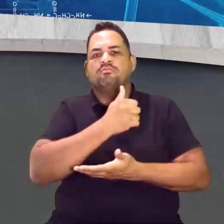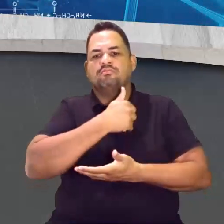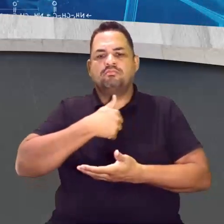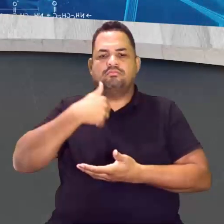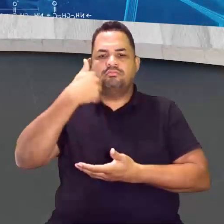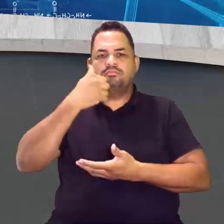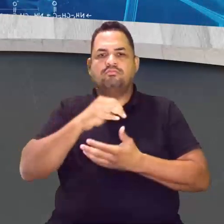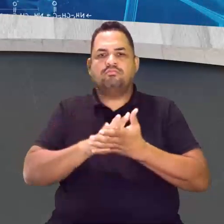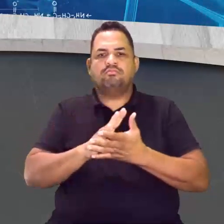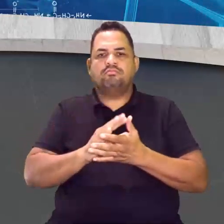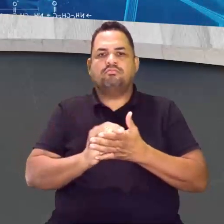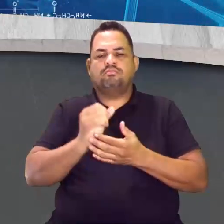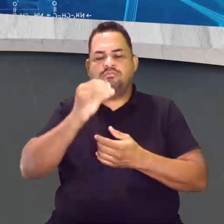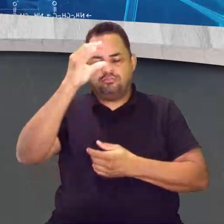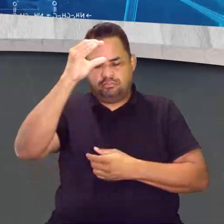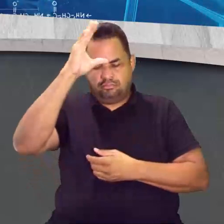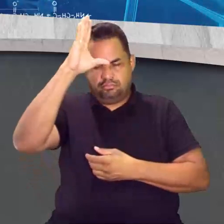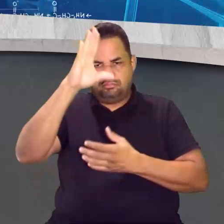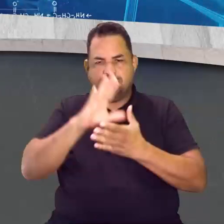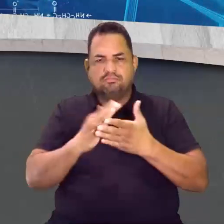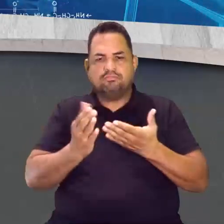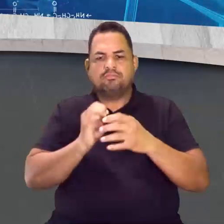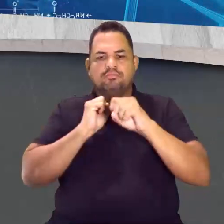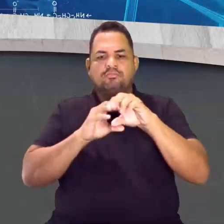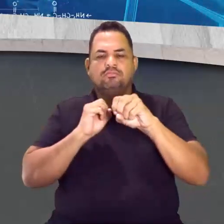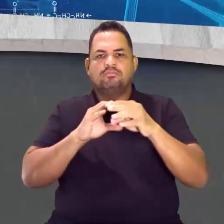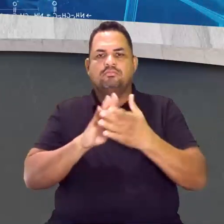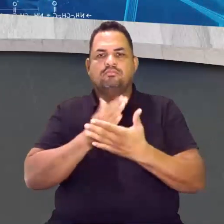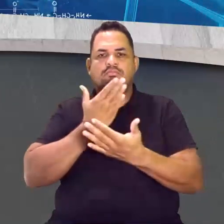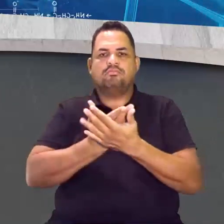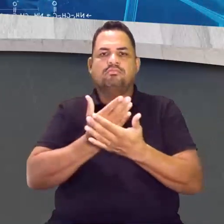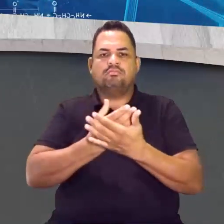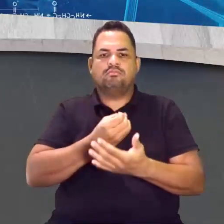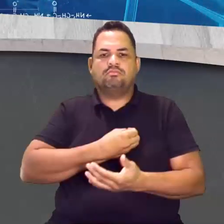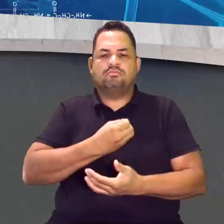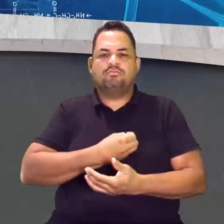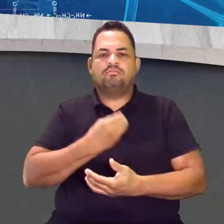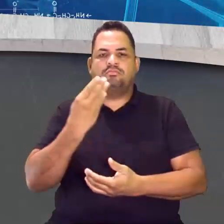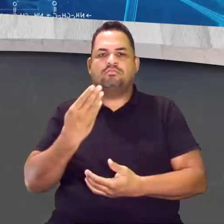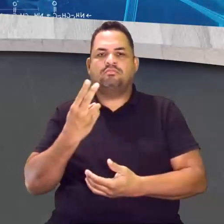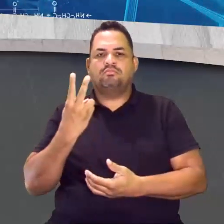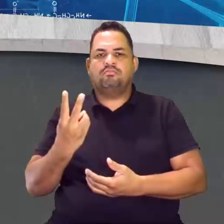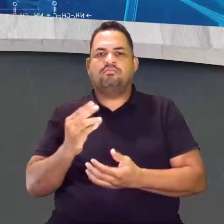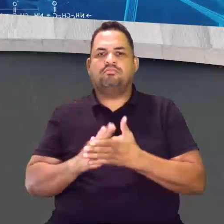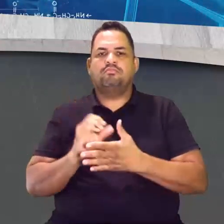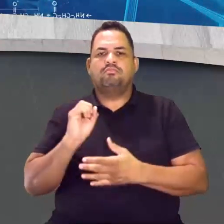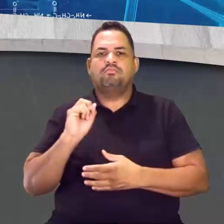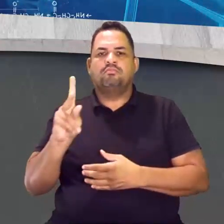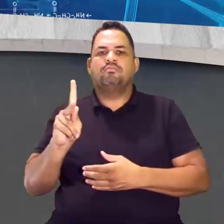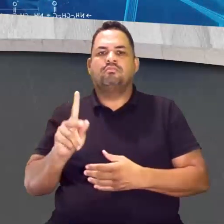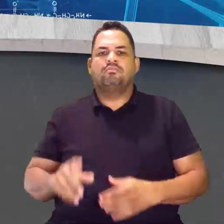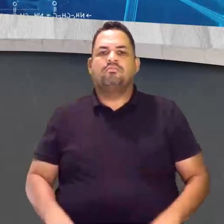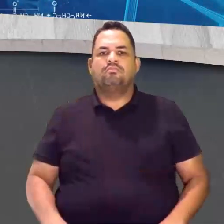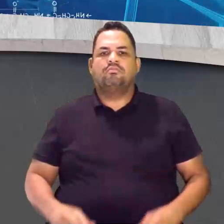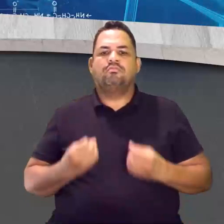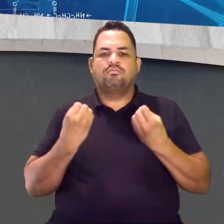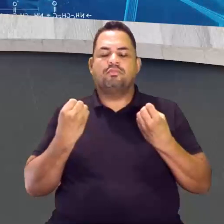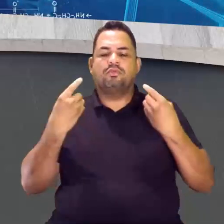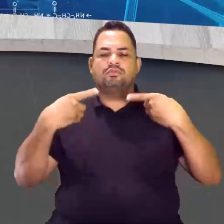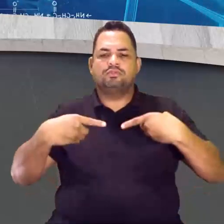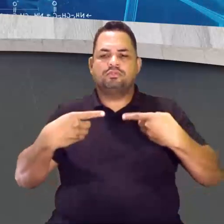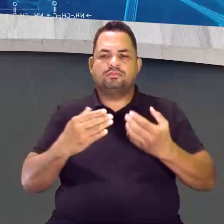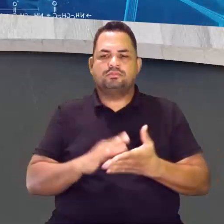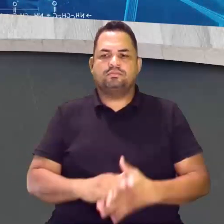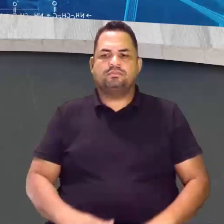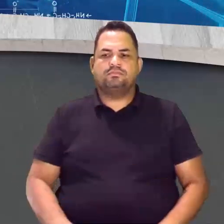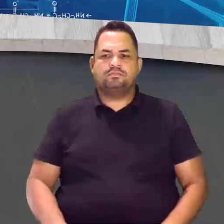amadurecer nos conhecimentos que acabamos de abordar nessa aula de número 42, ok? E aí, boa sorte para você,